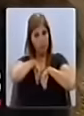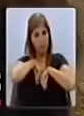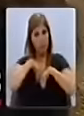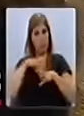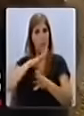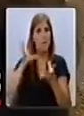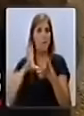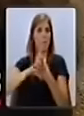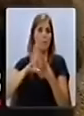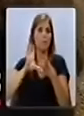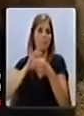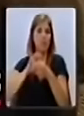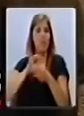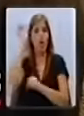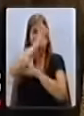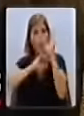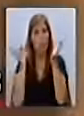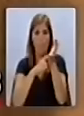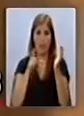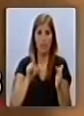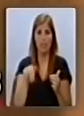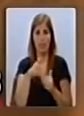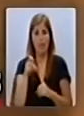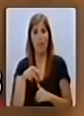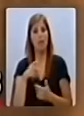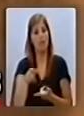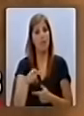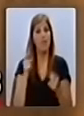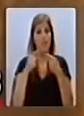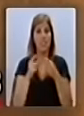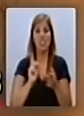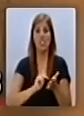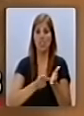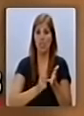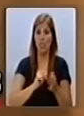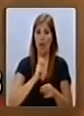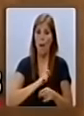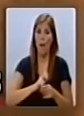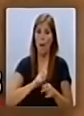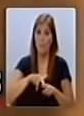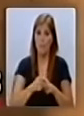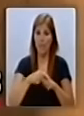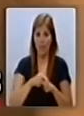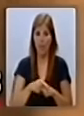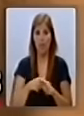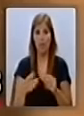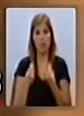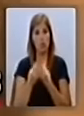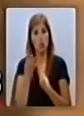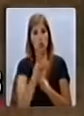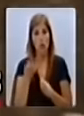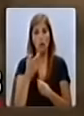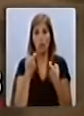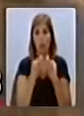com a América Latina. André Sousa, finalista de Engenharia Mecânica, arrisca, juntamente com 4 outros colegas, uma língua que nem